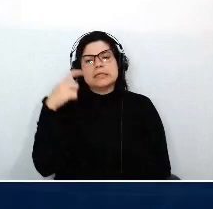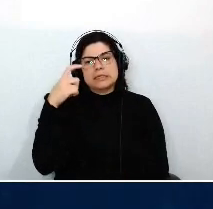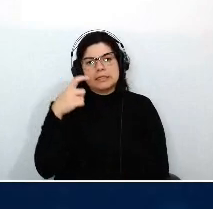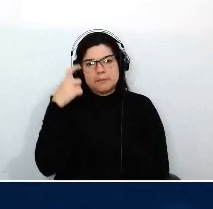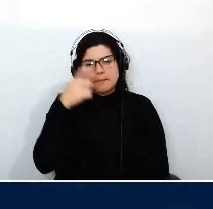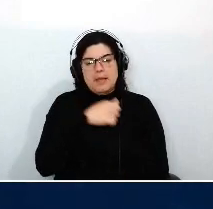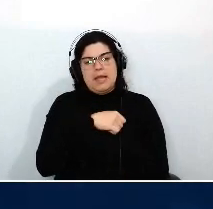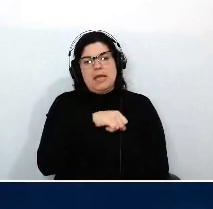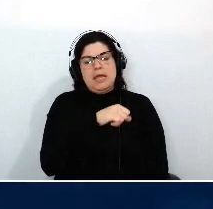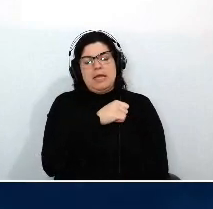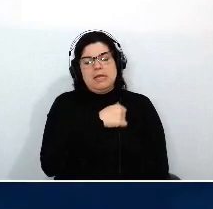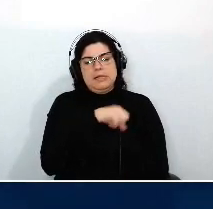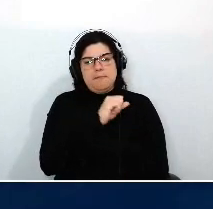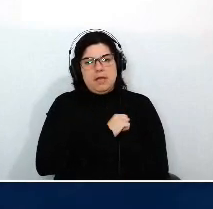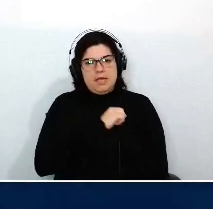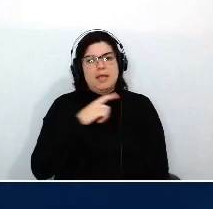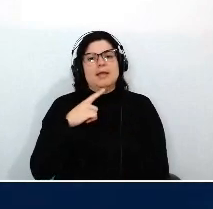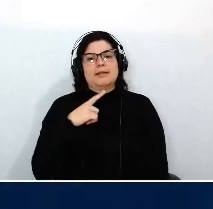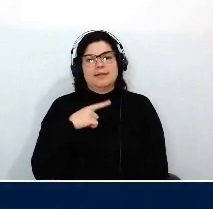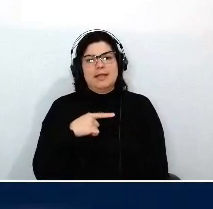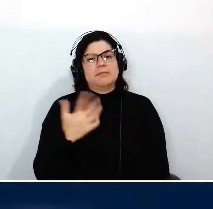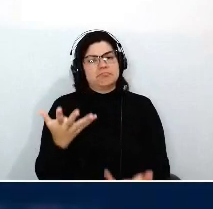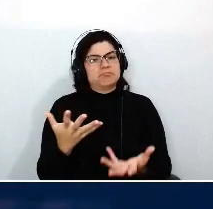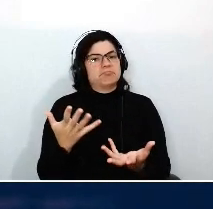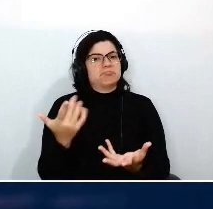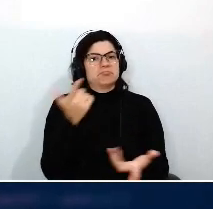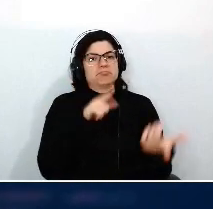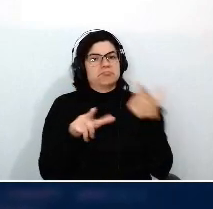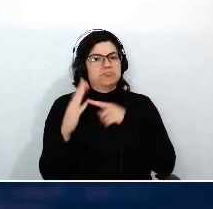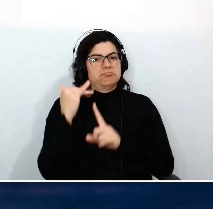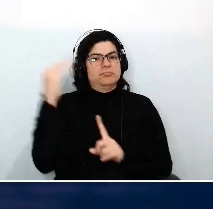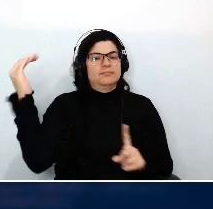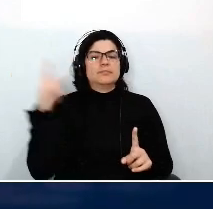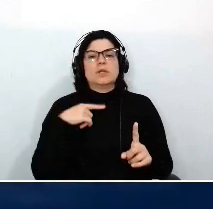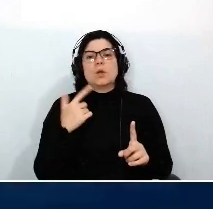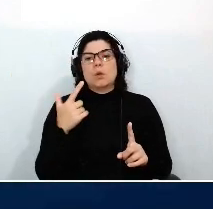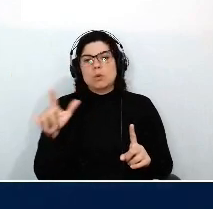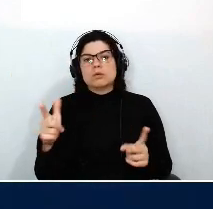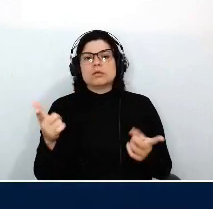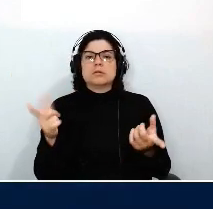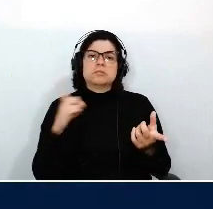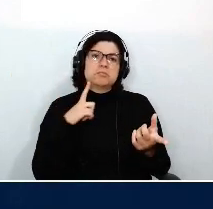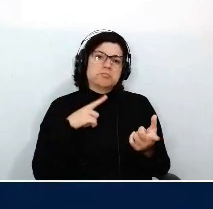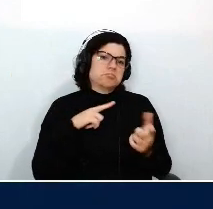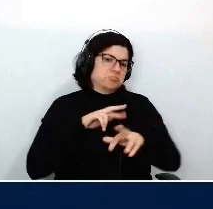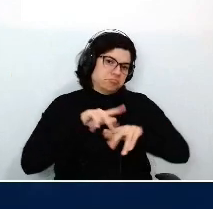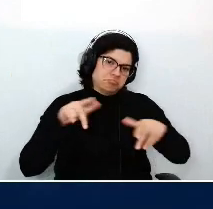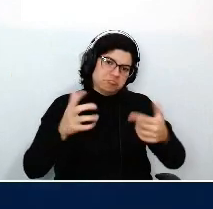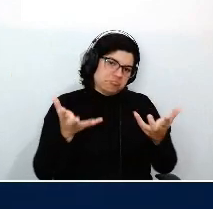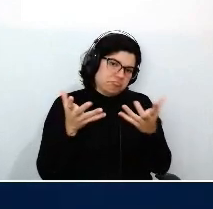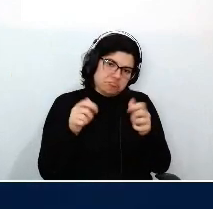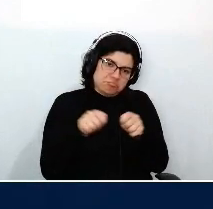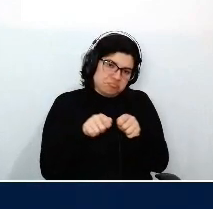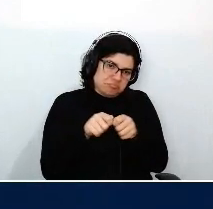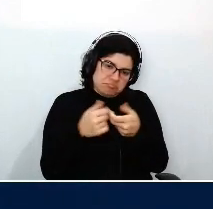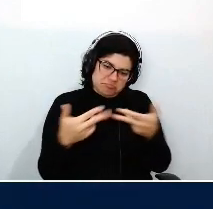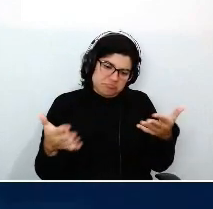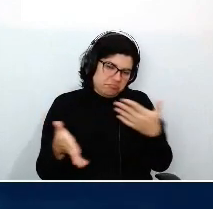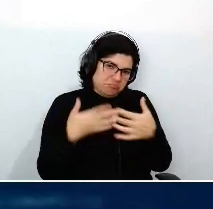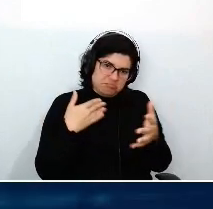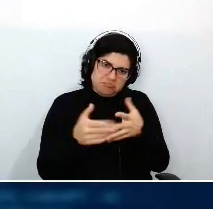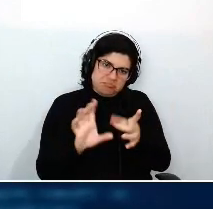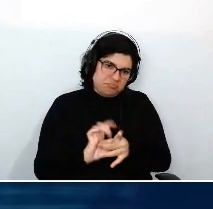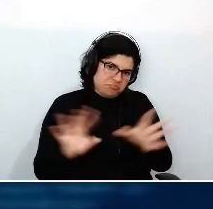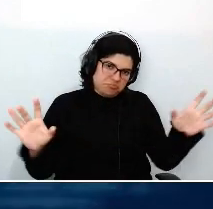Quem quiser trocar uma ideia, desde o primeiro slide, que é em mandarim, até marcenaria, correr às 5 horas da manhã, Soli, HyperF, Open Code